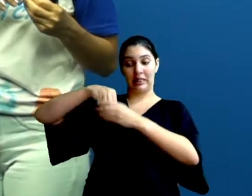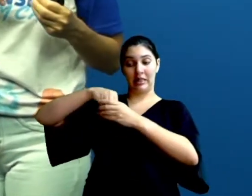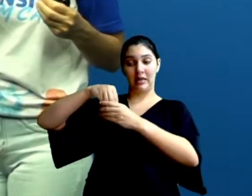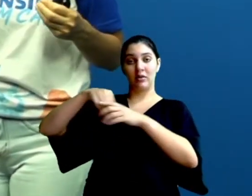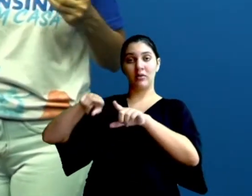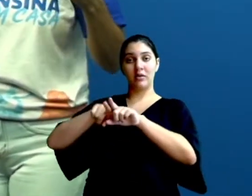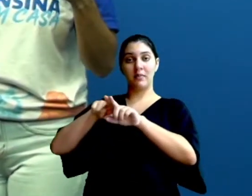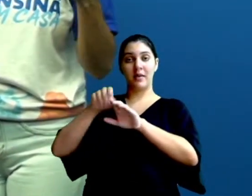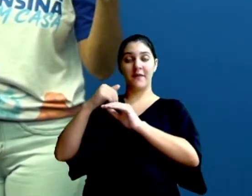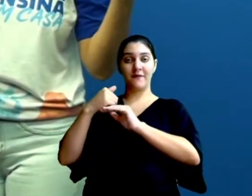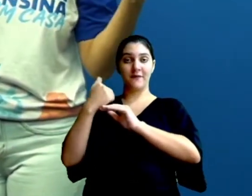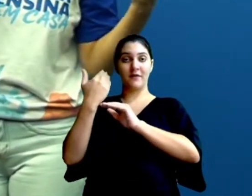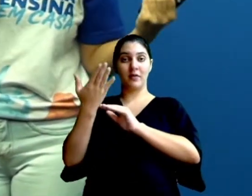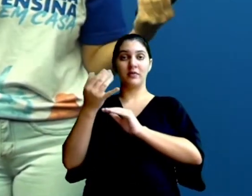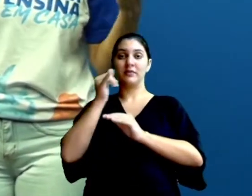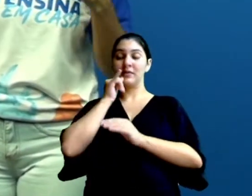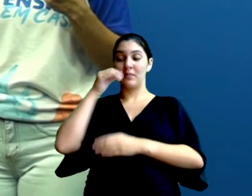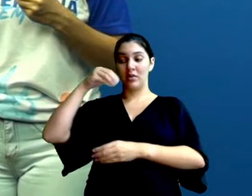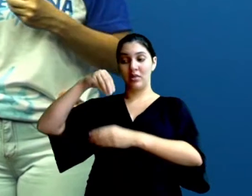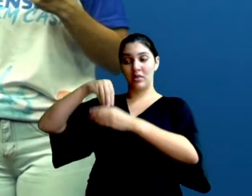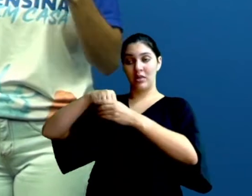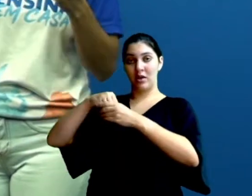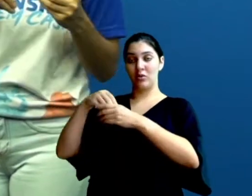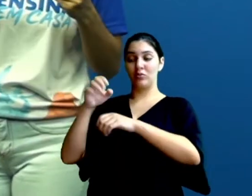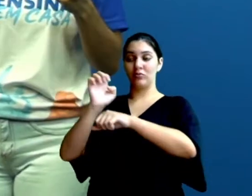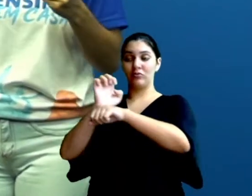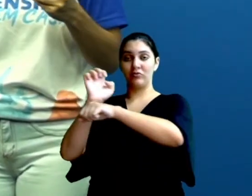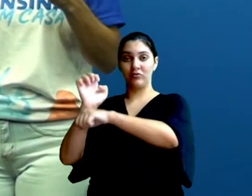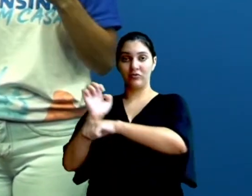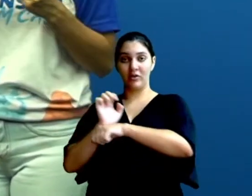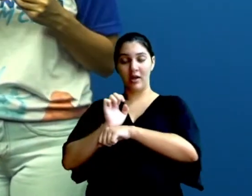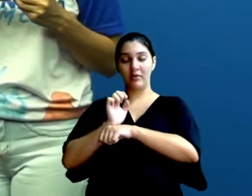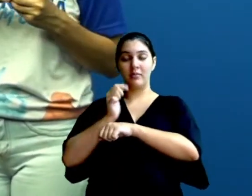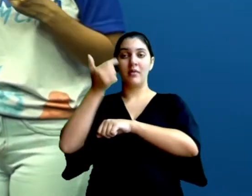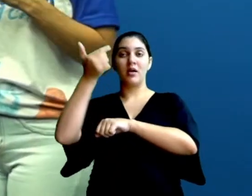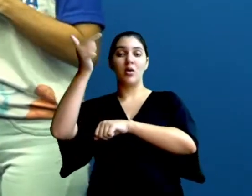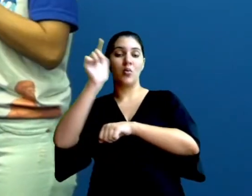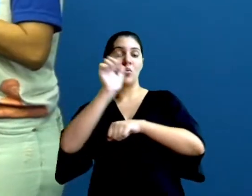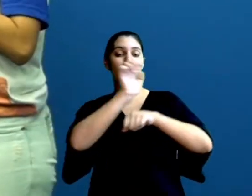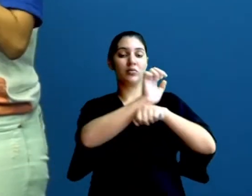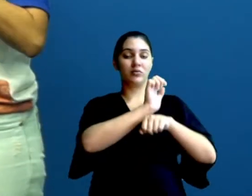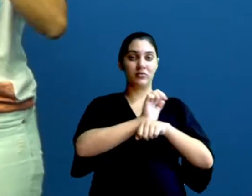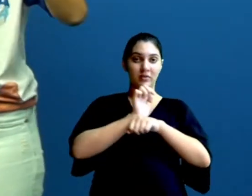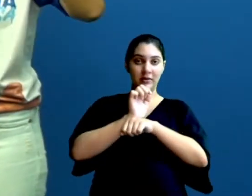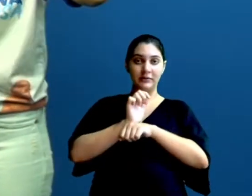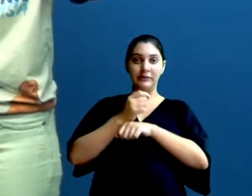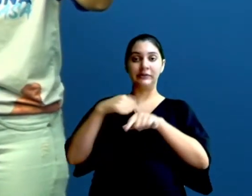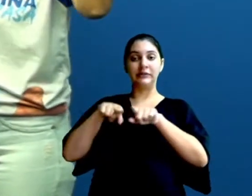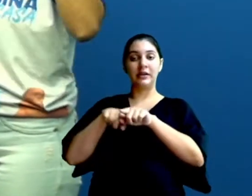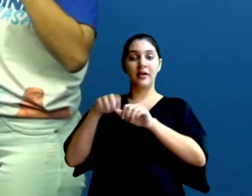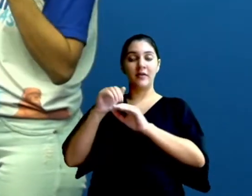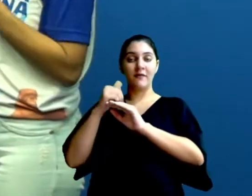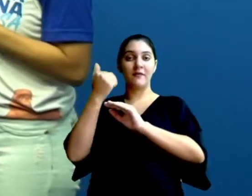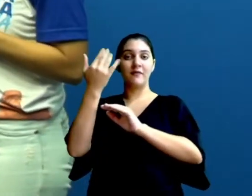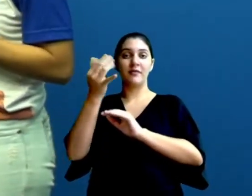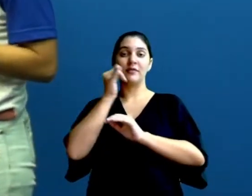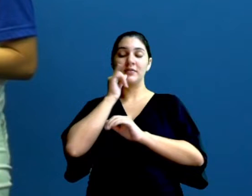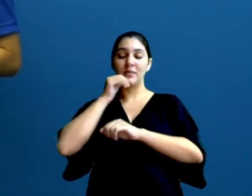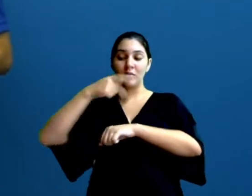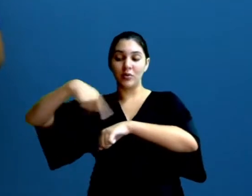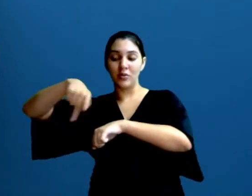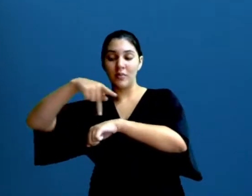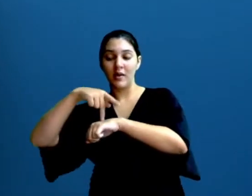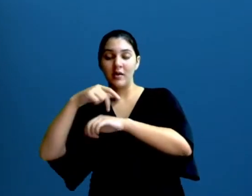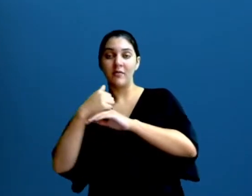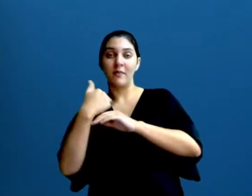externas. Internas quando vai de um estado para outro, de uma cidade para outra, e externas quando vai de um país para